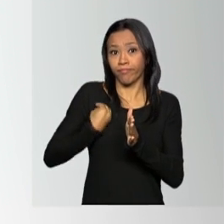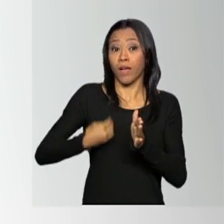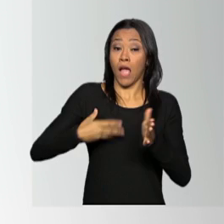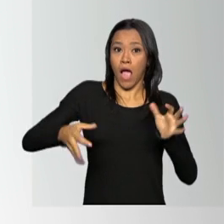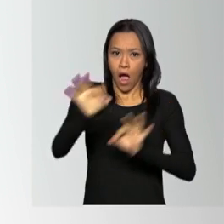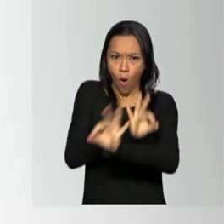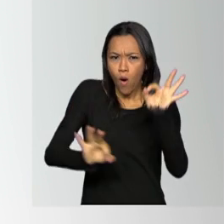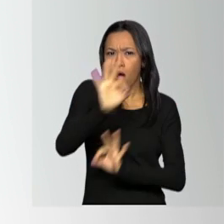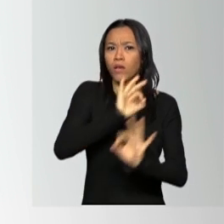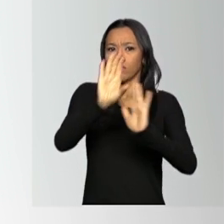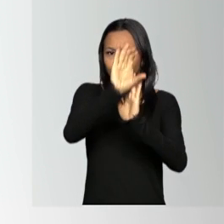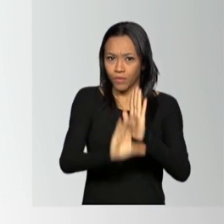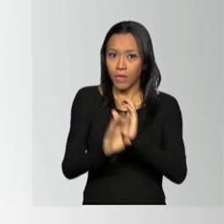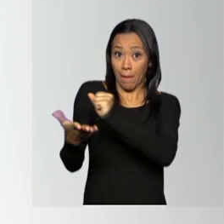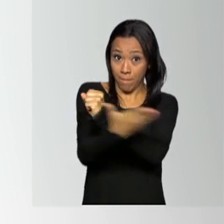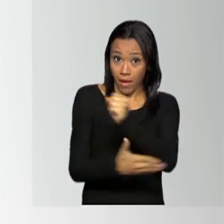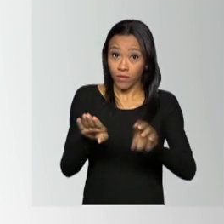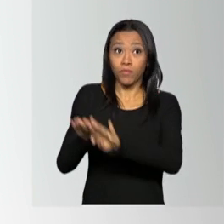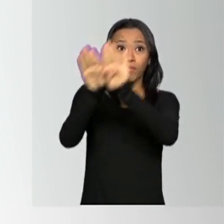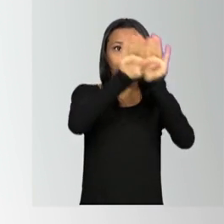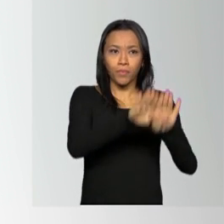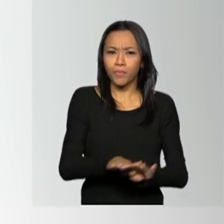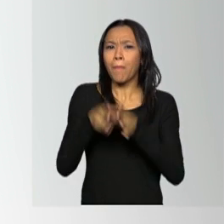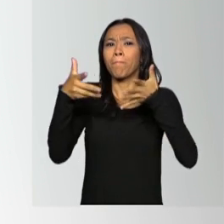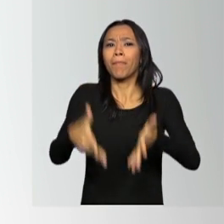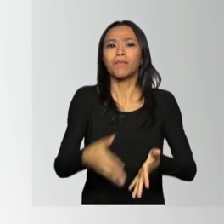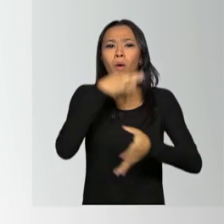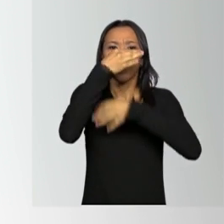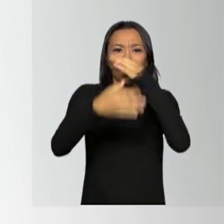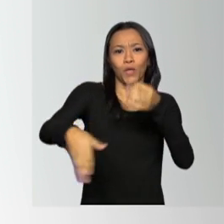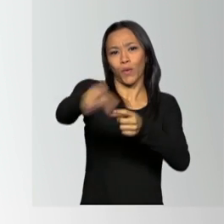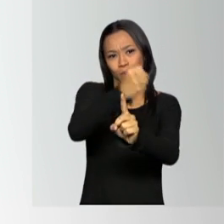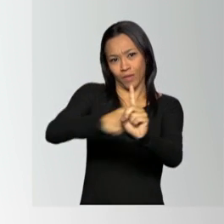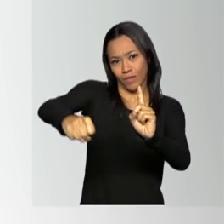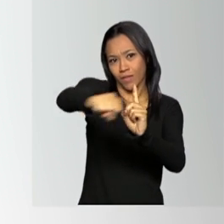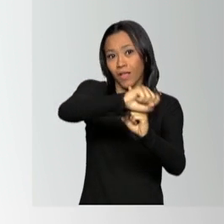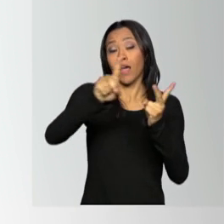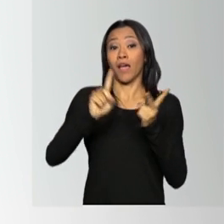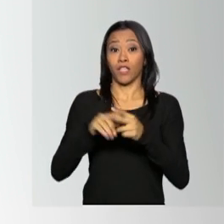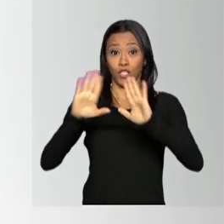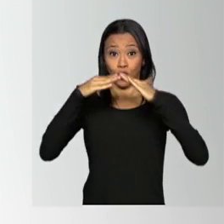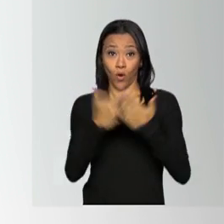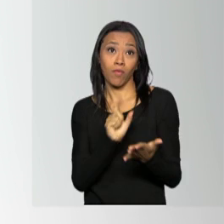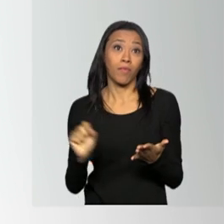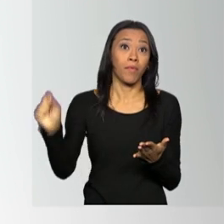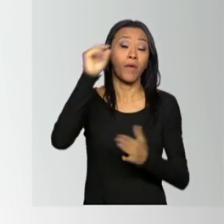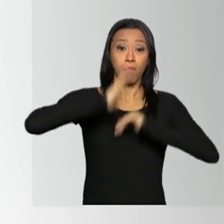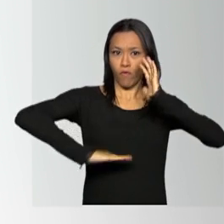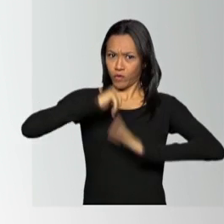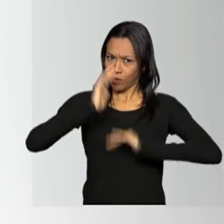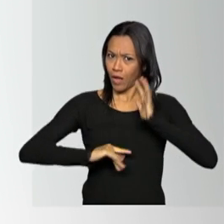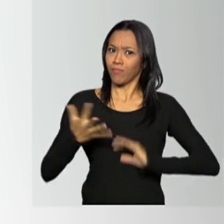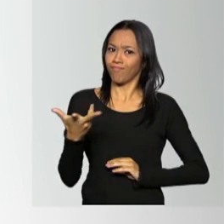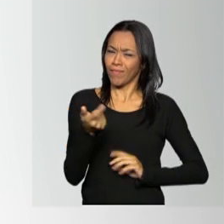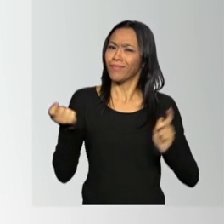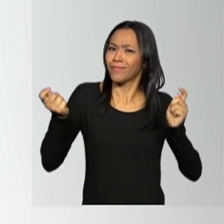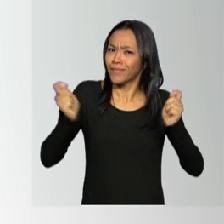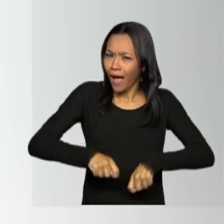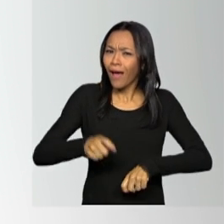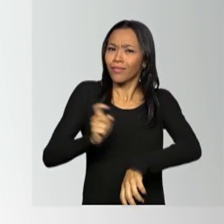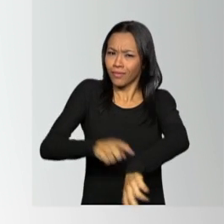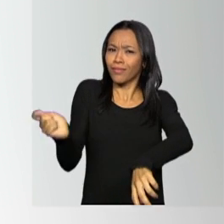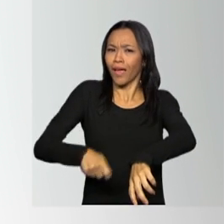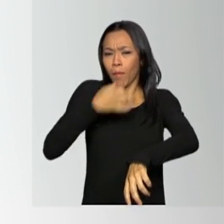da Base Nacional está sendo feito com a participação da população, das redes de ensino e de especialistas, mas ainda é possível